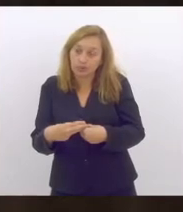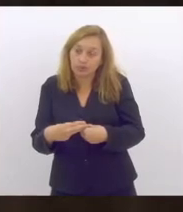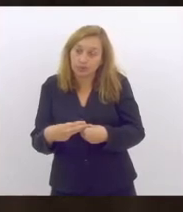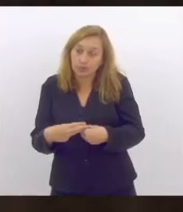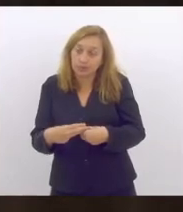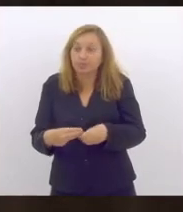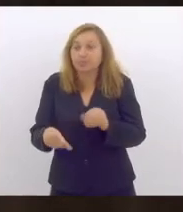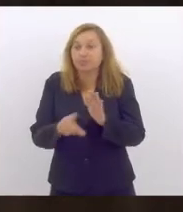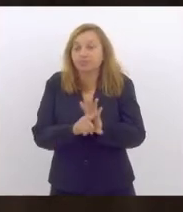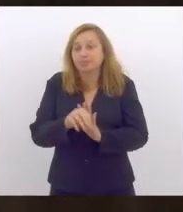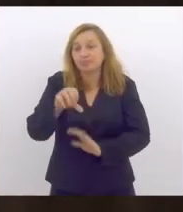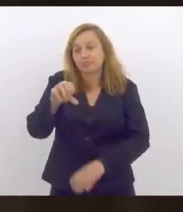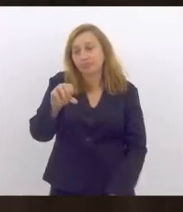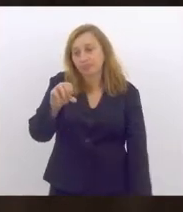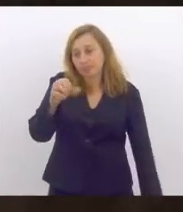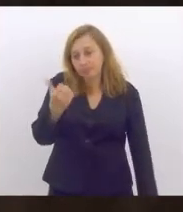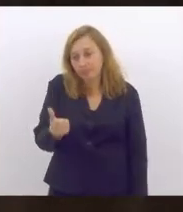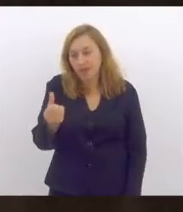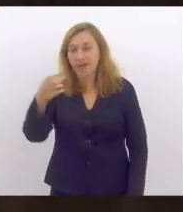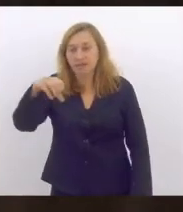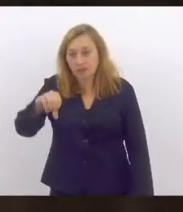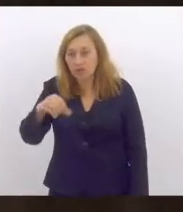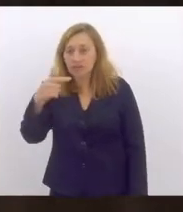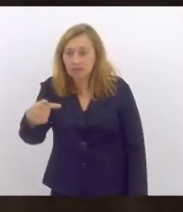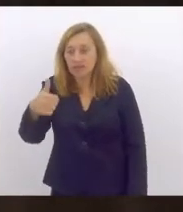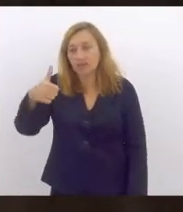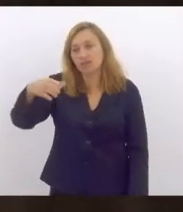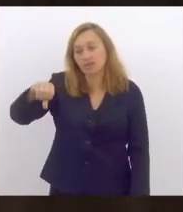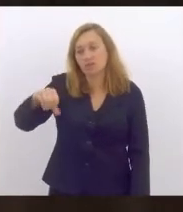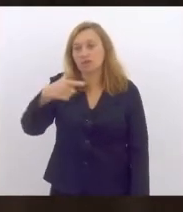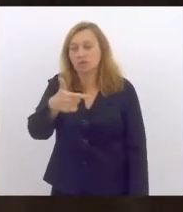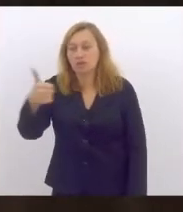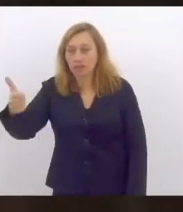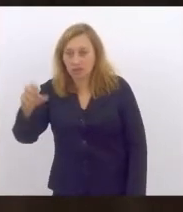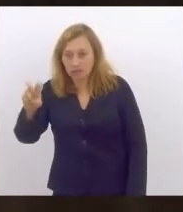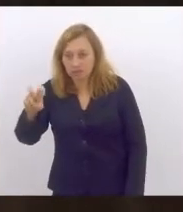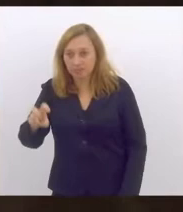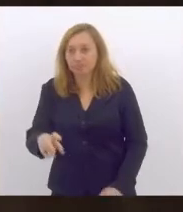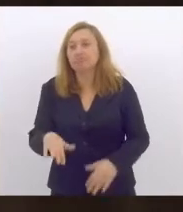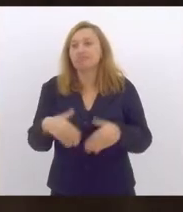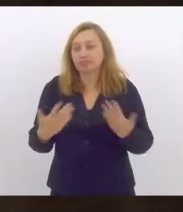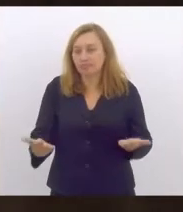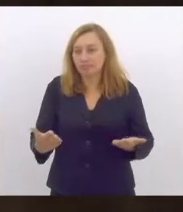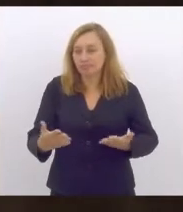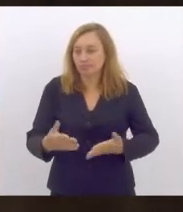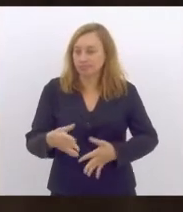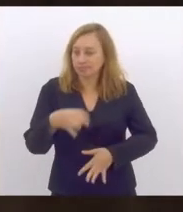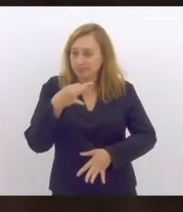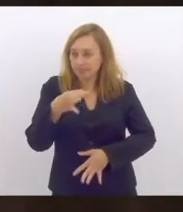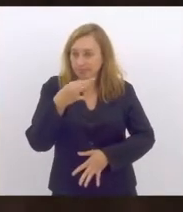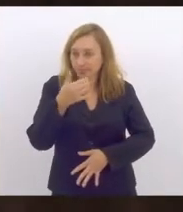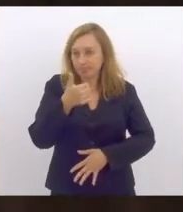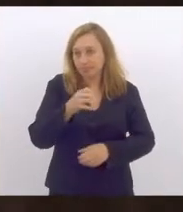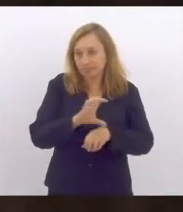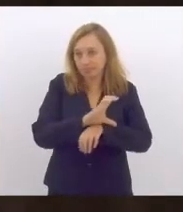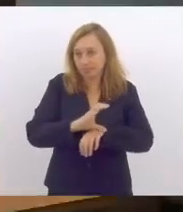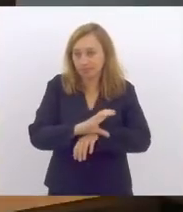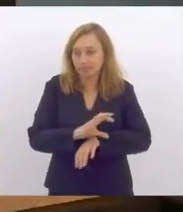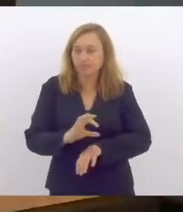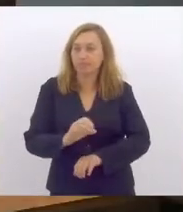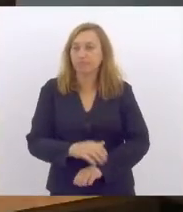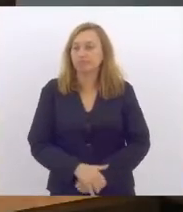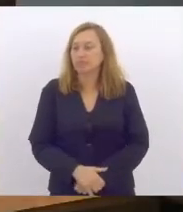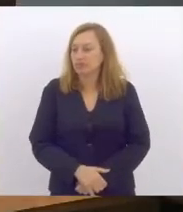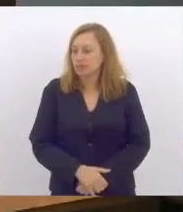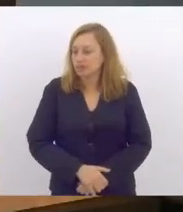na Lei 6979 de 2015. Então, é o parecer constitucionalidade pura.